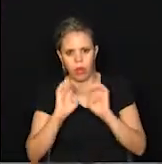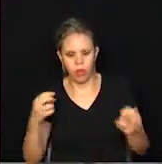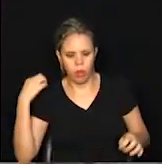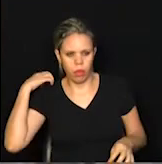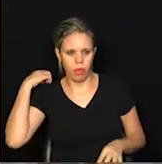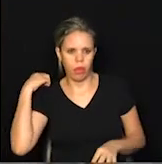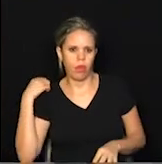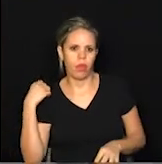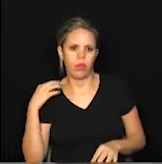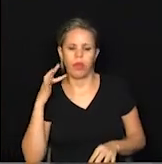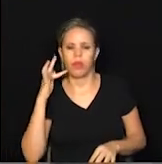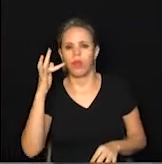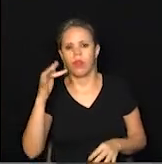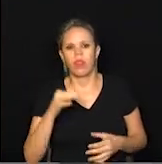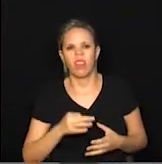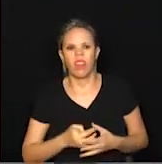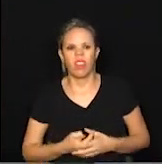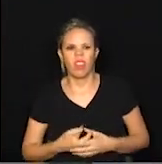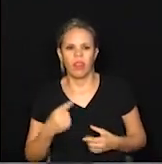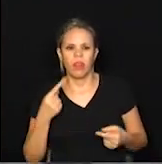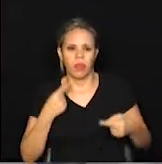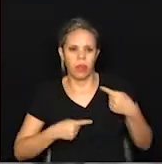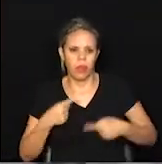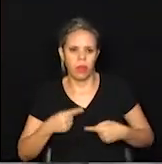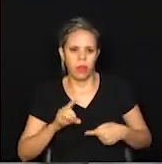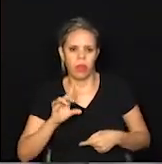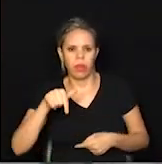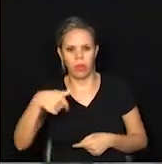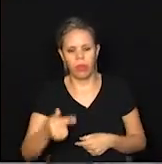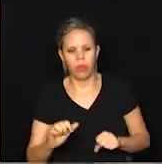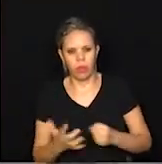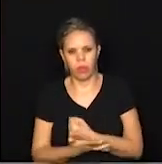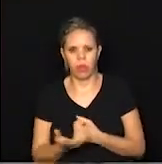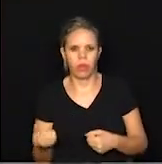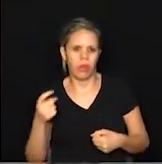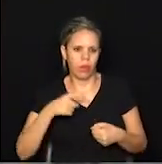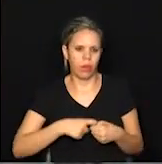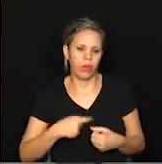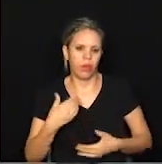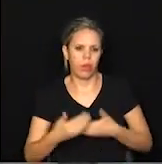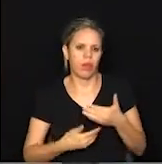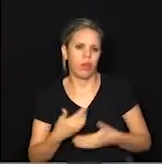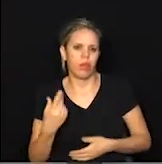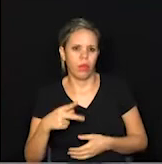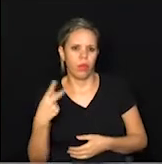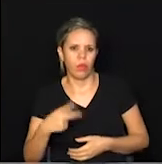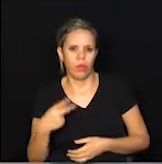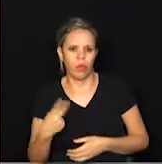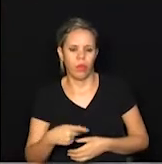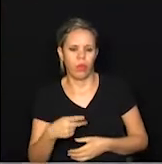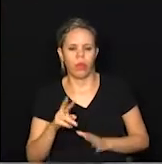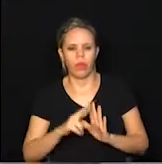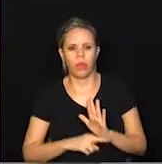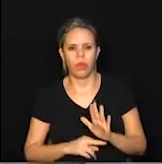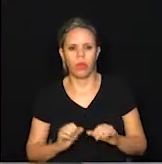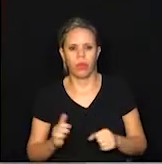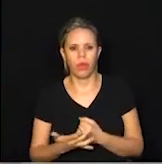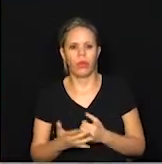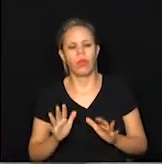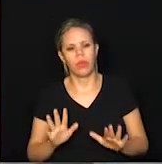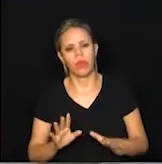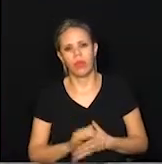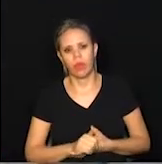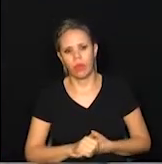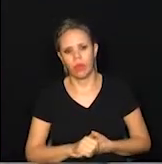coisa mais futura, e a discussão só vai ser pandemia, como vai ser o retorno, cada um com a sua diretriz de pandemia, mas isso